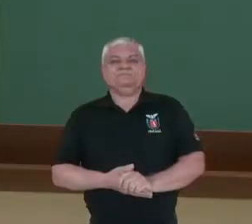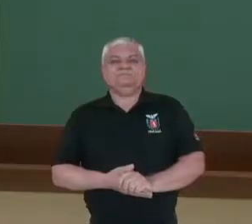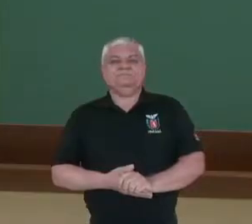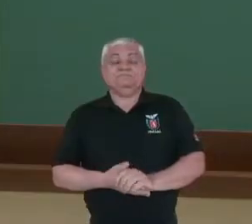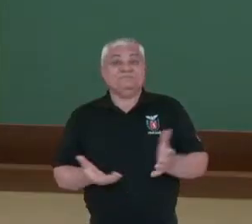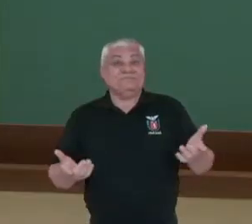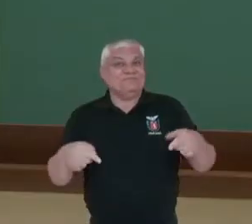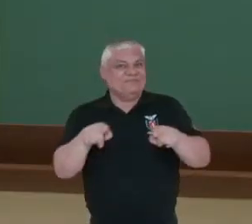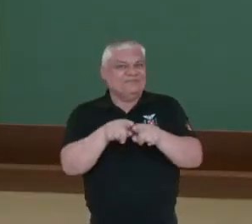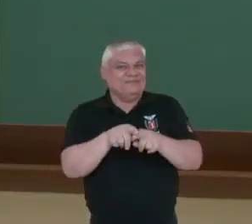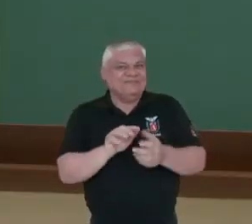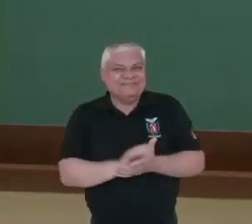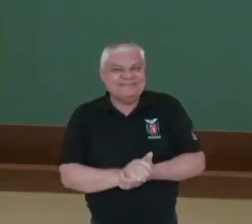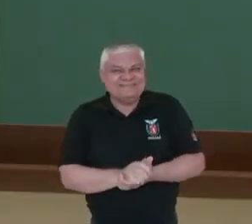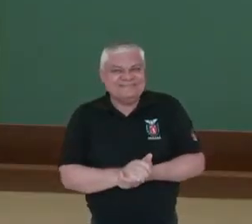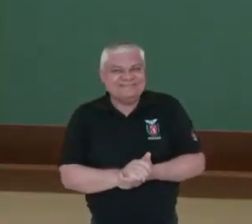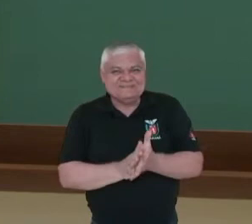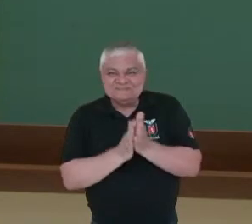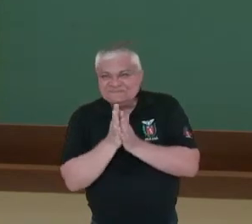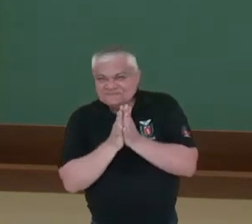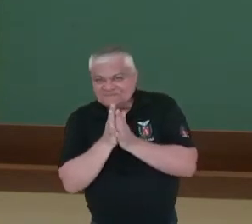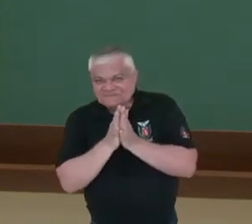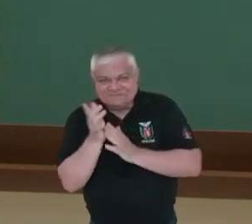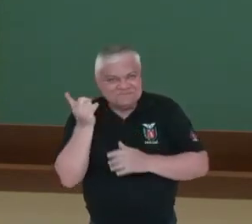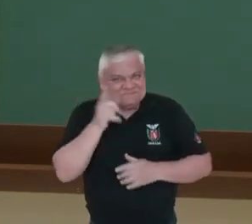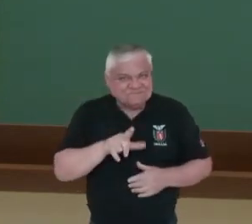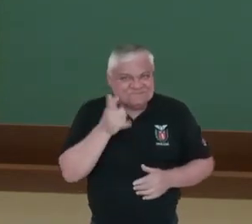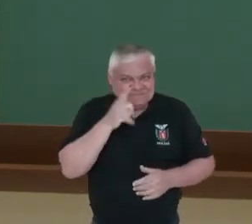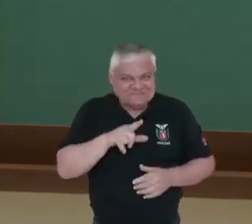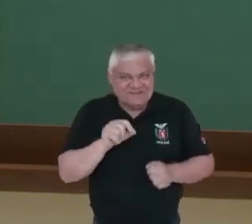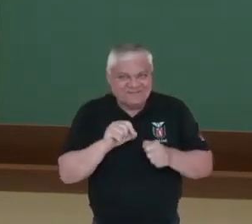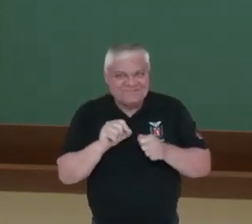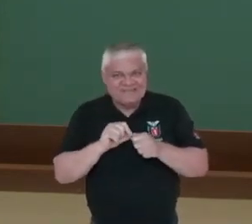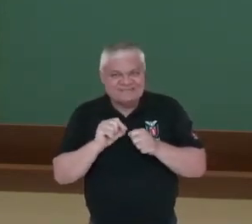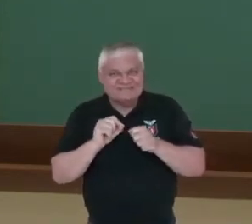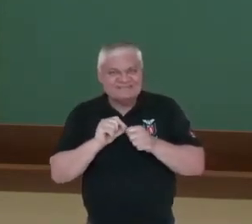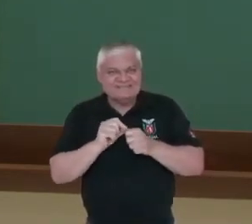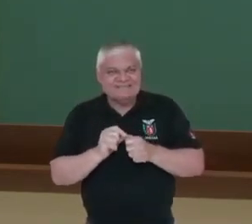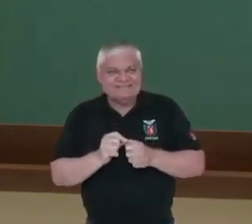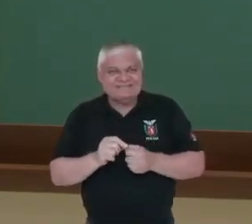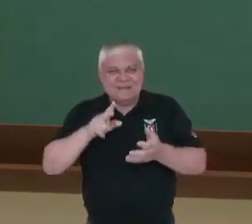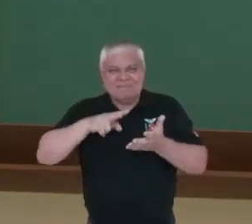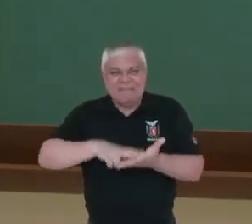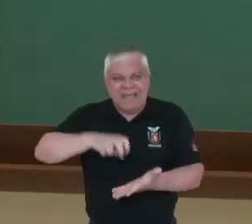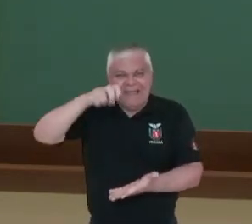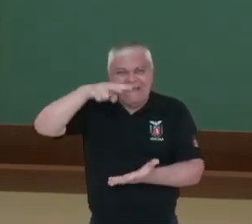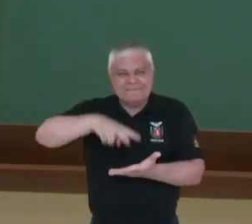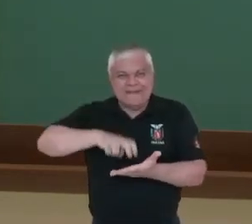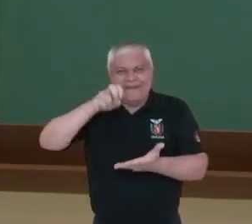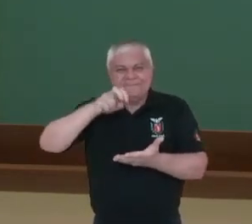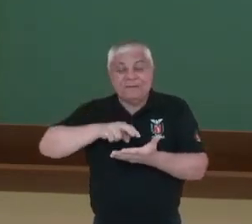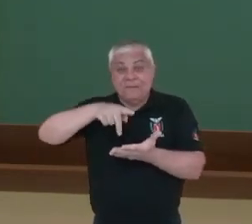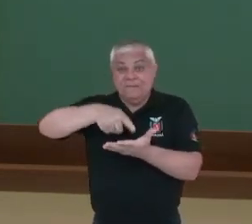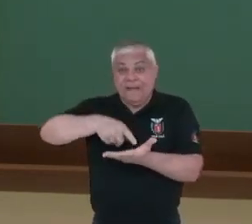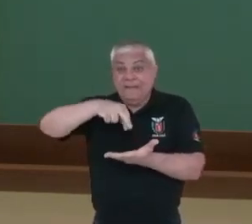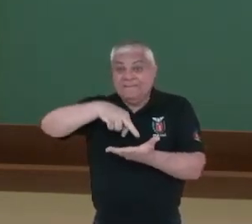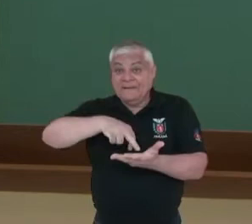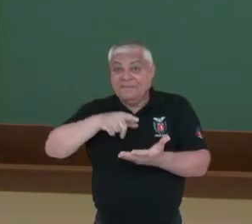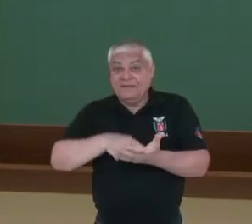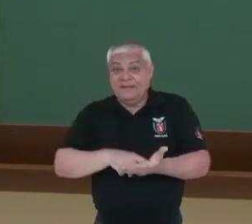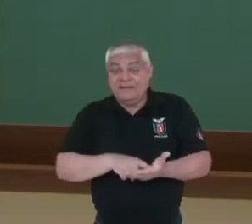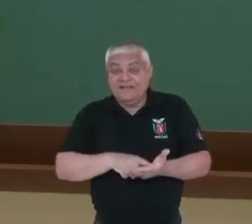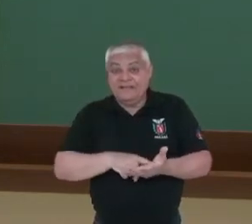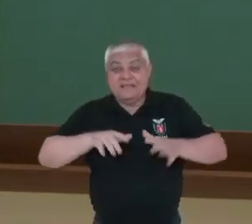e voltamos E aí Conseguiram fazer tem gente fez os três só escolher